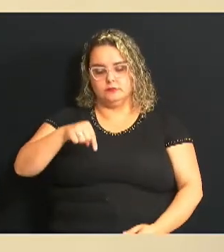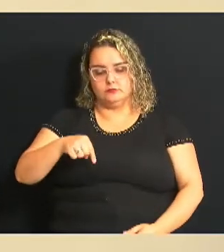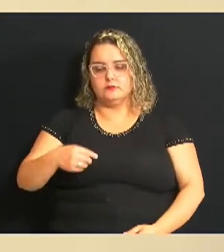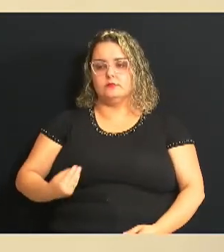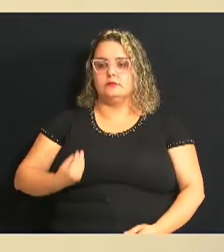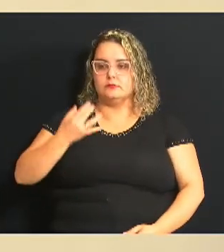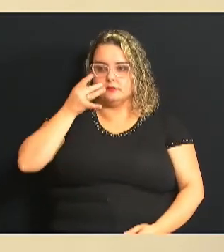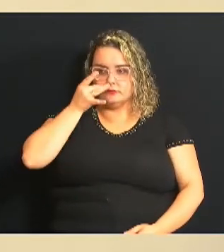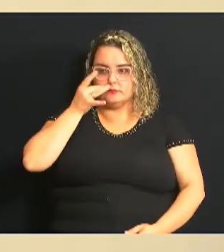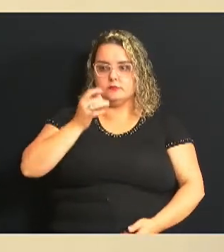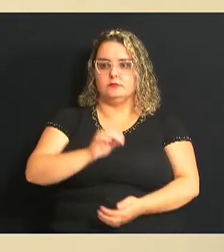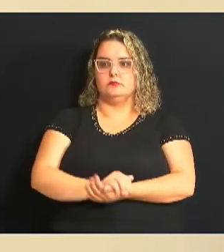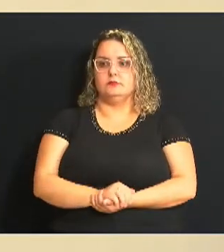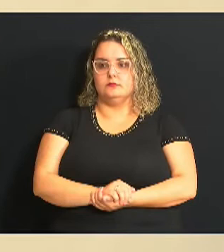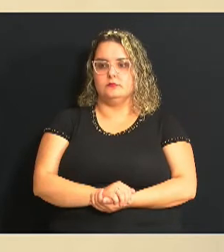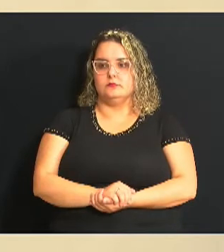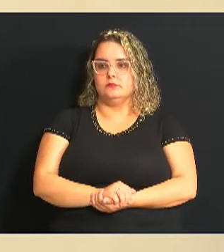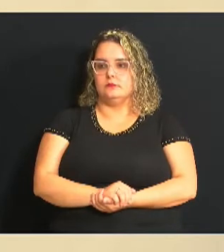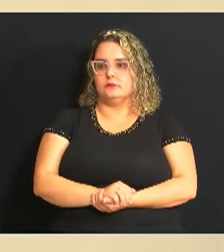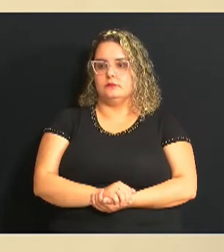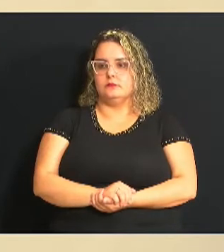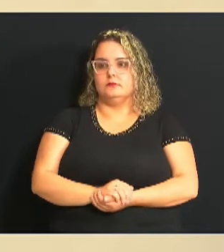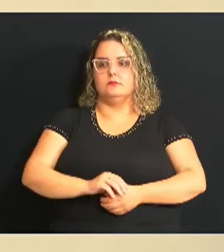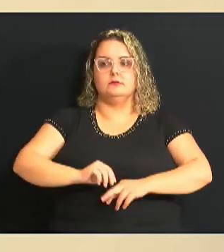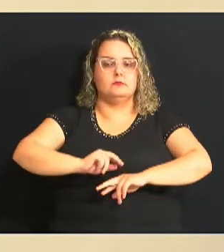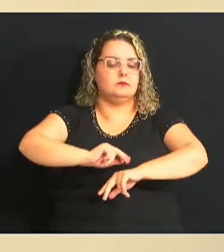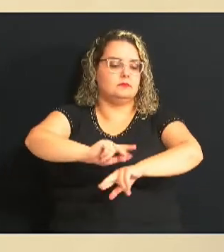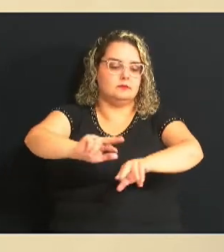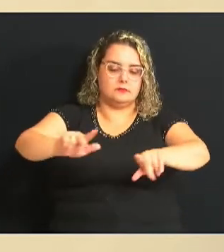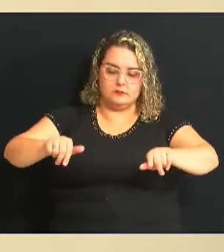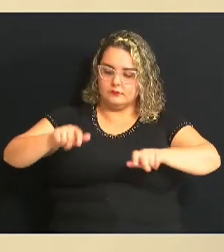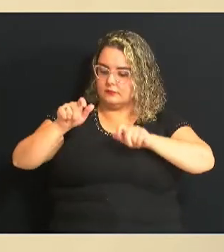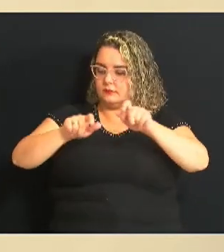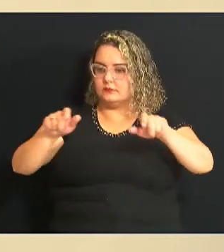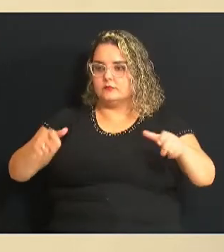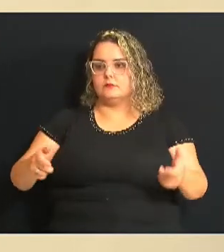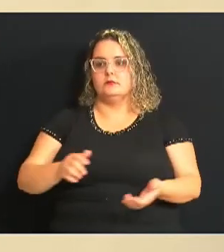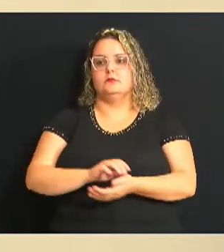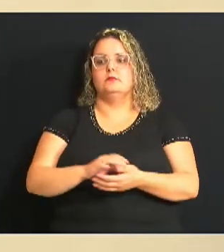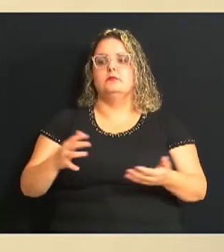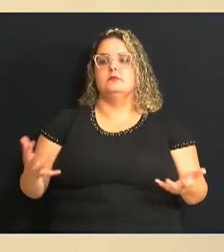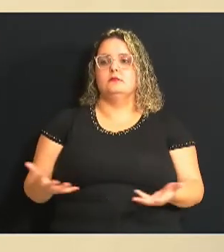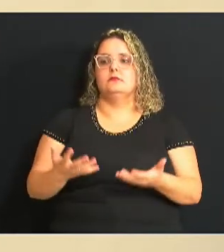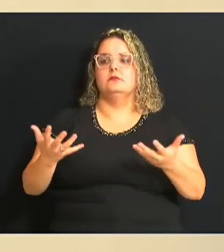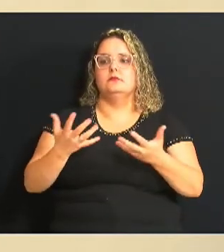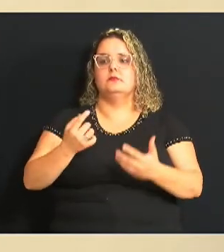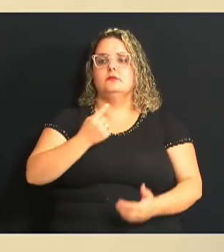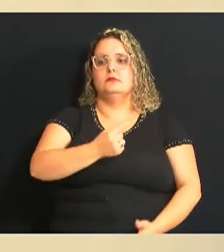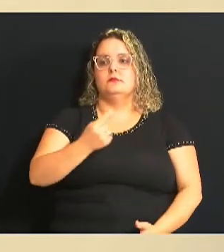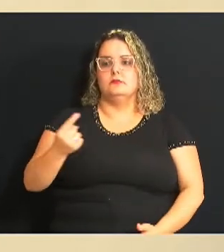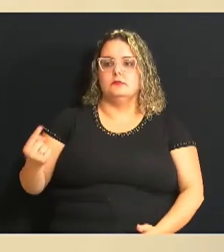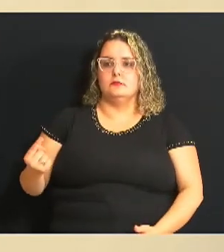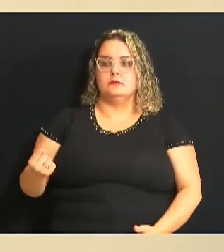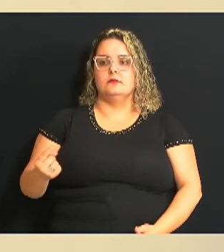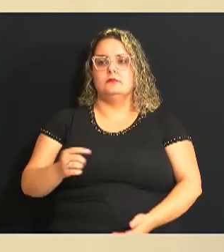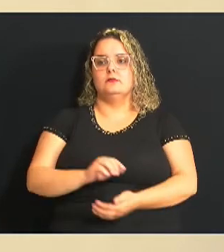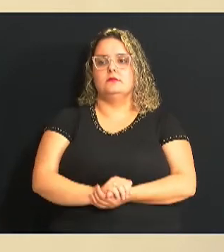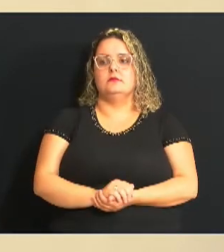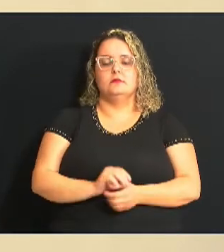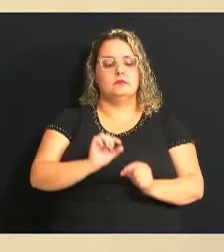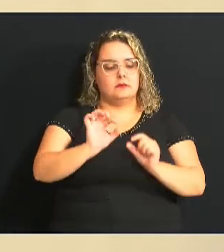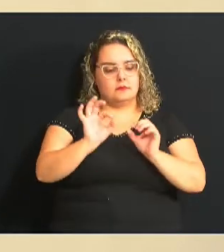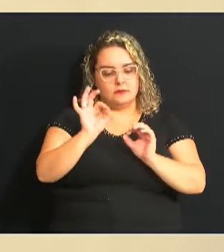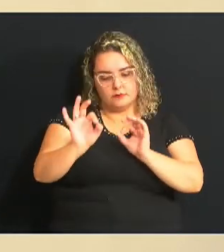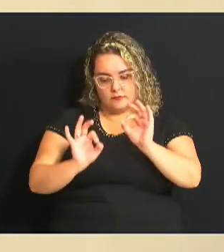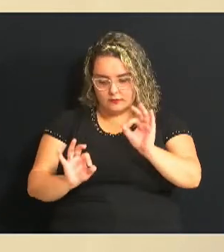devo muito disso a uma gama de pessoas que contribuíram, cada um com uma parcela, e